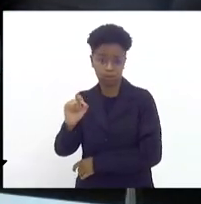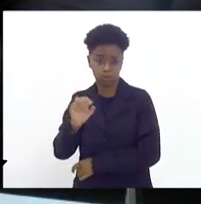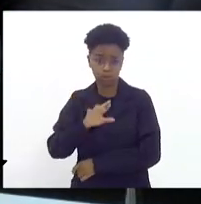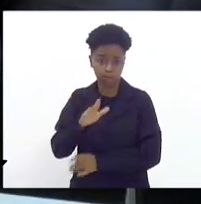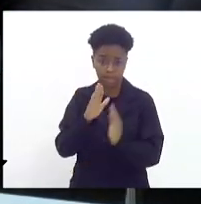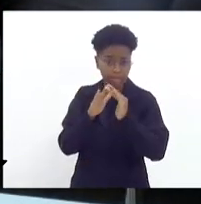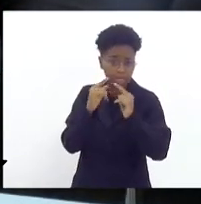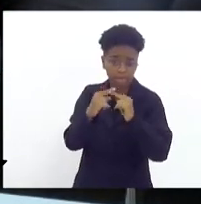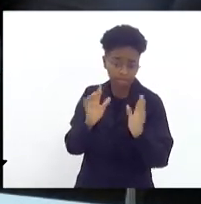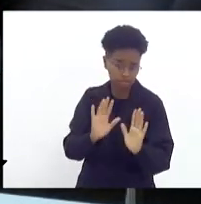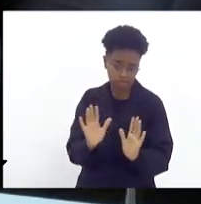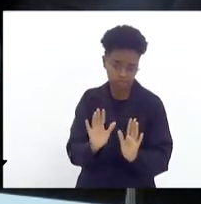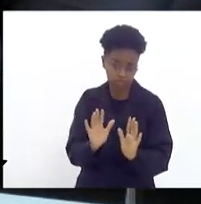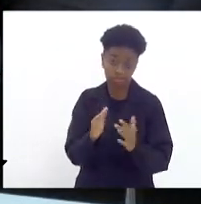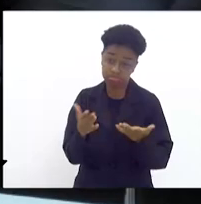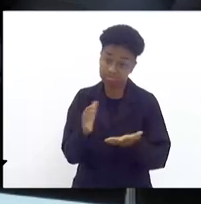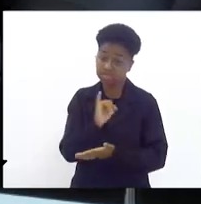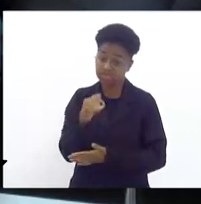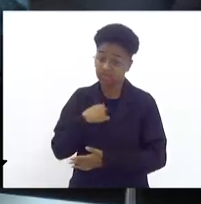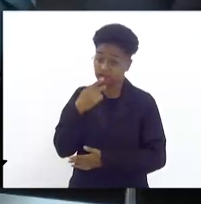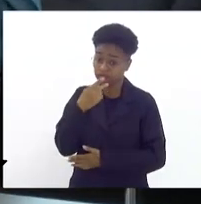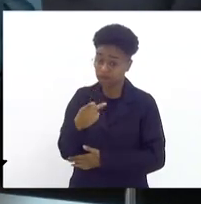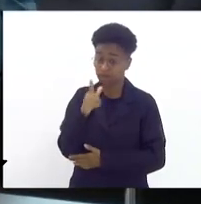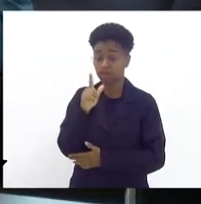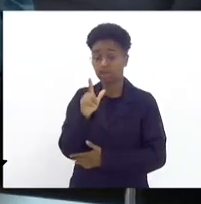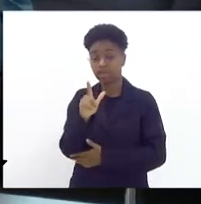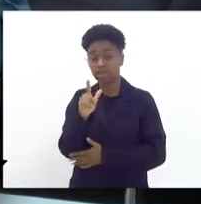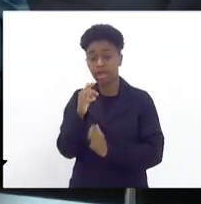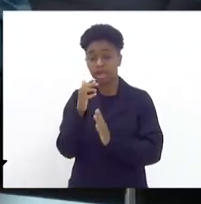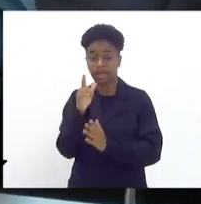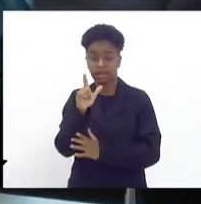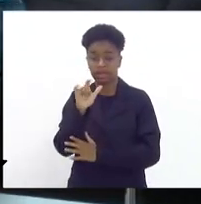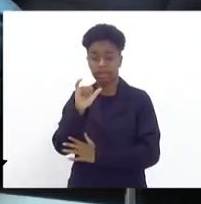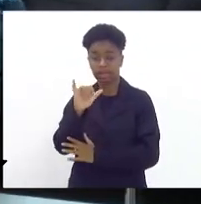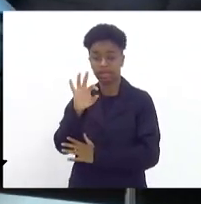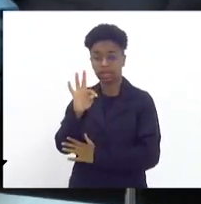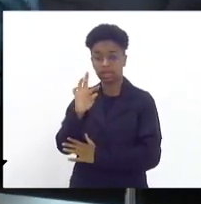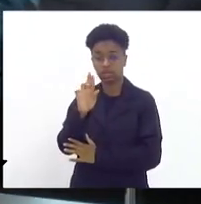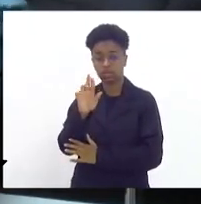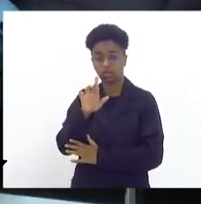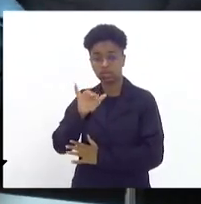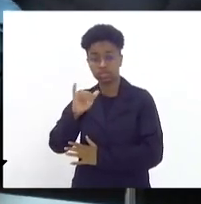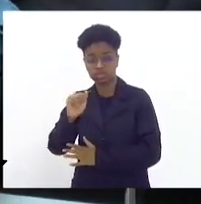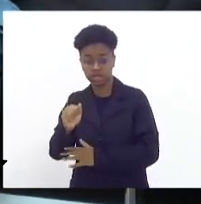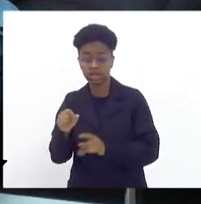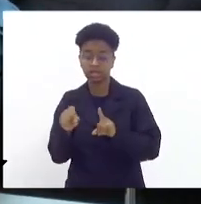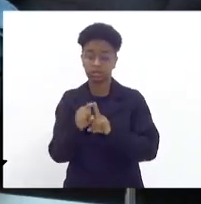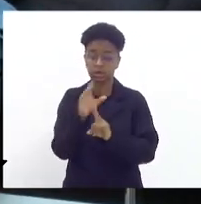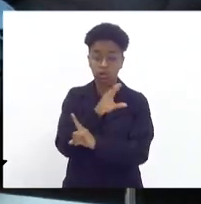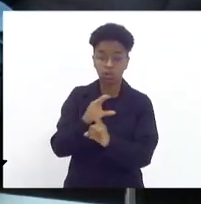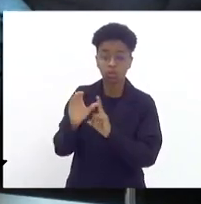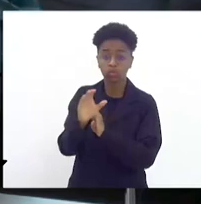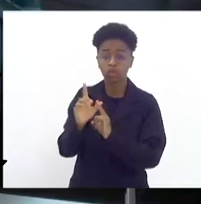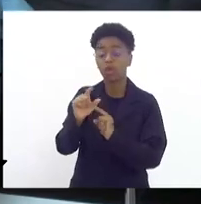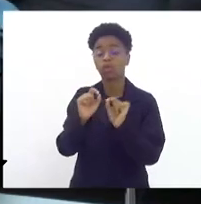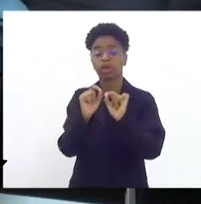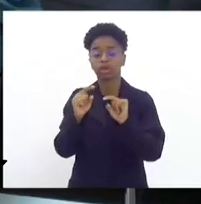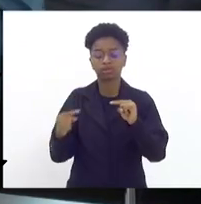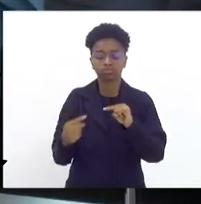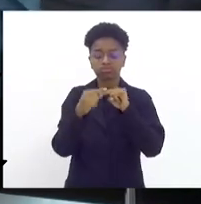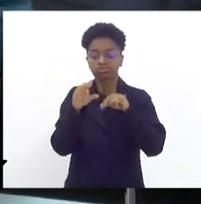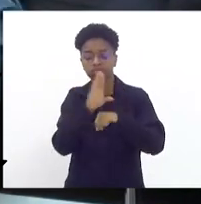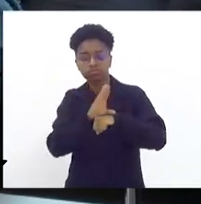ponho liturgias e cultos de qualquer crença, é uma questão constitucional, porque é